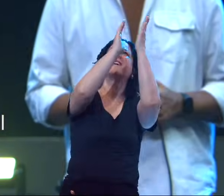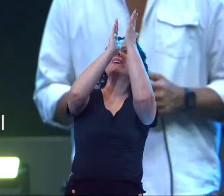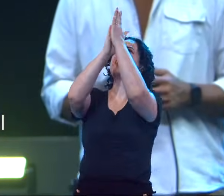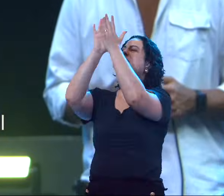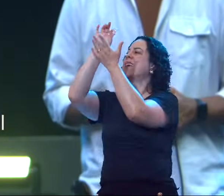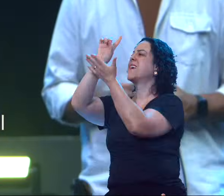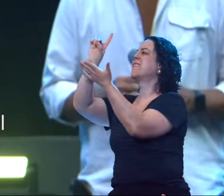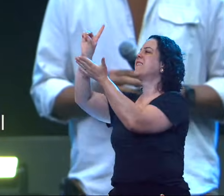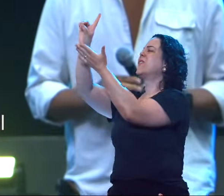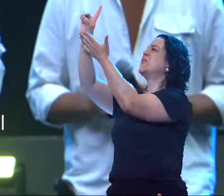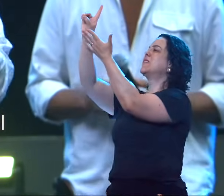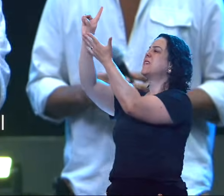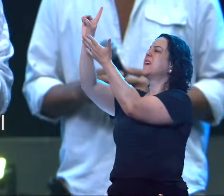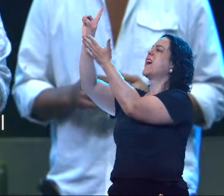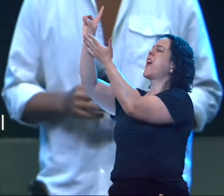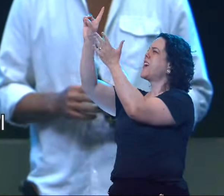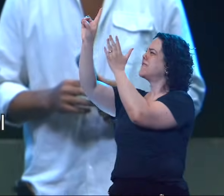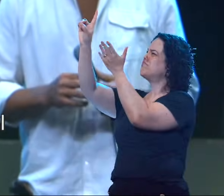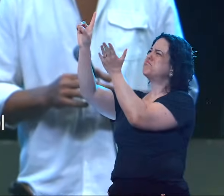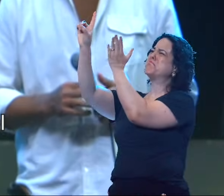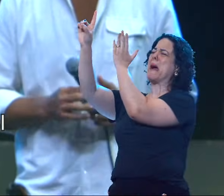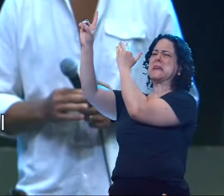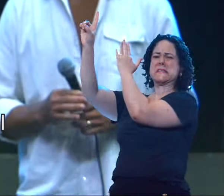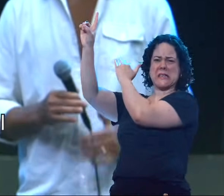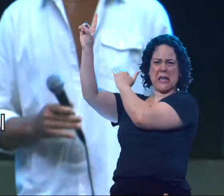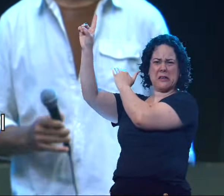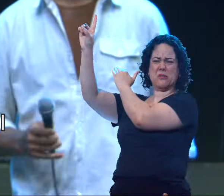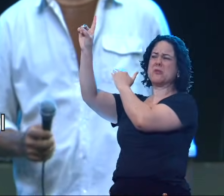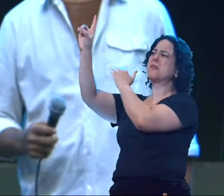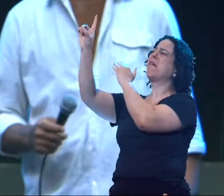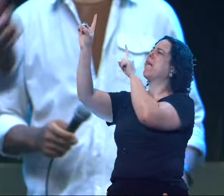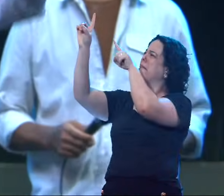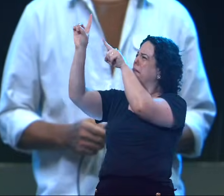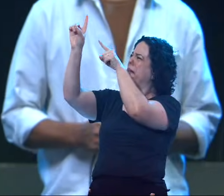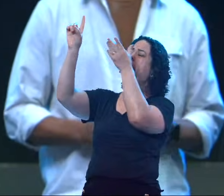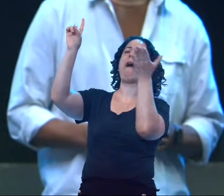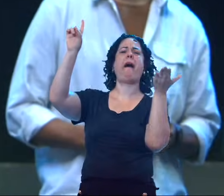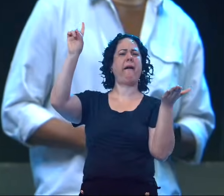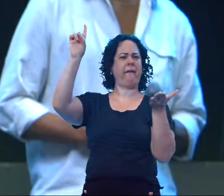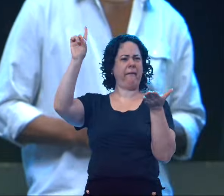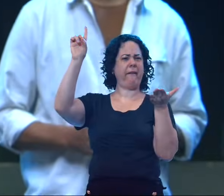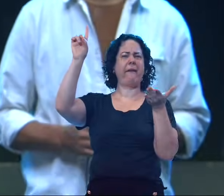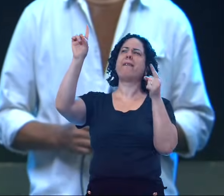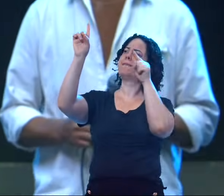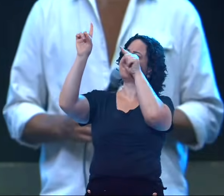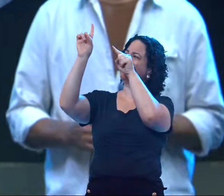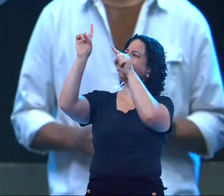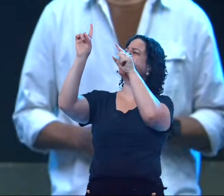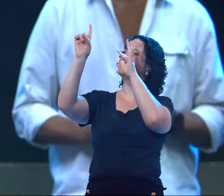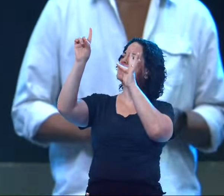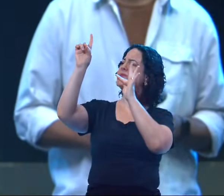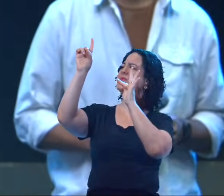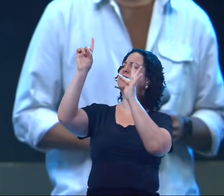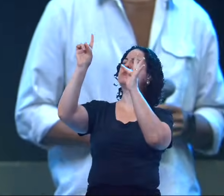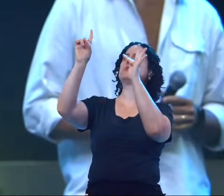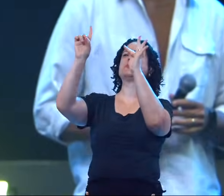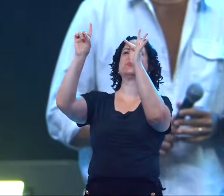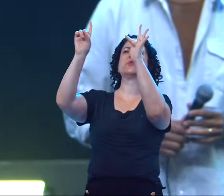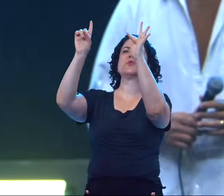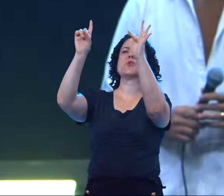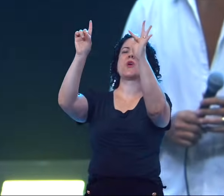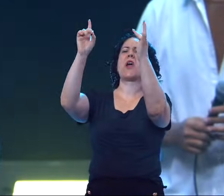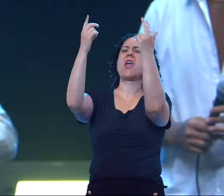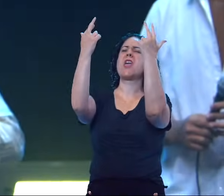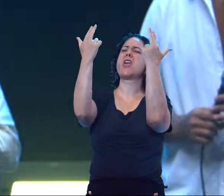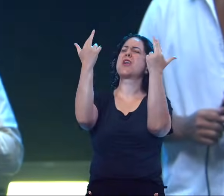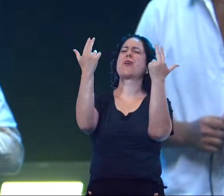Louvamos ao Deus que foi, louvamos ao Deus que é, louvamos a Deus que sempre há